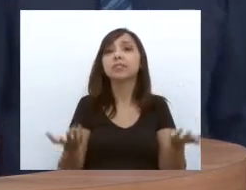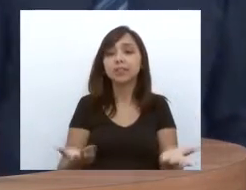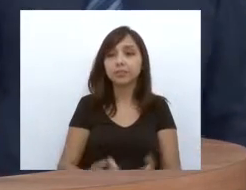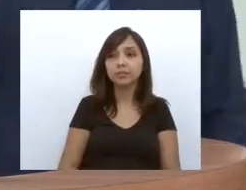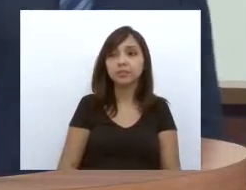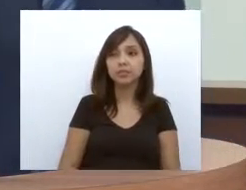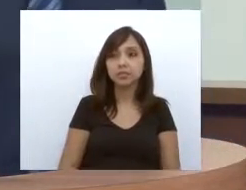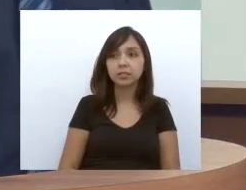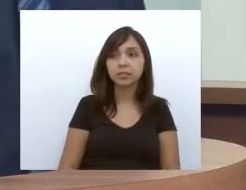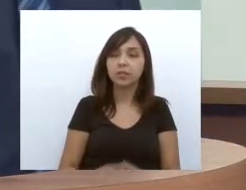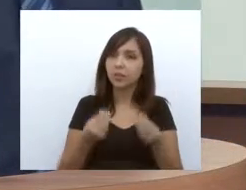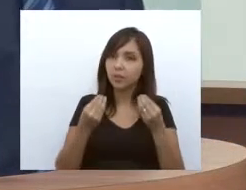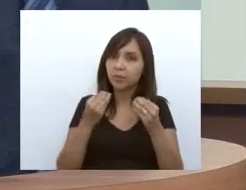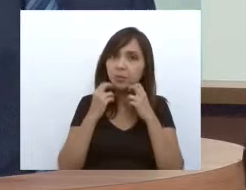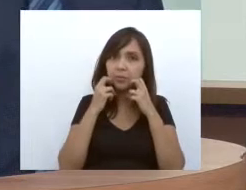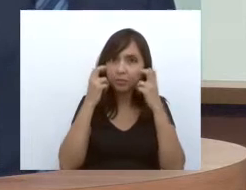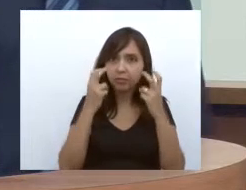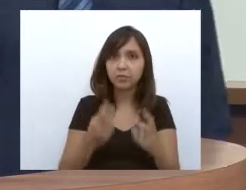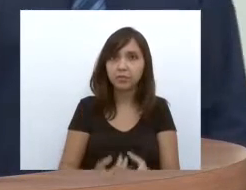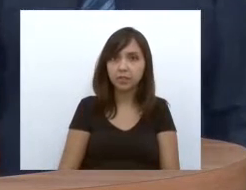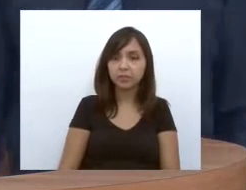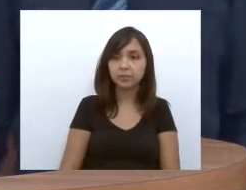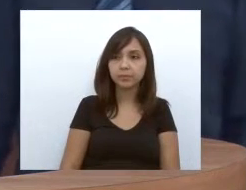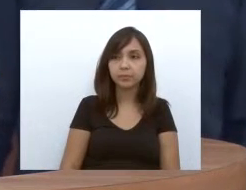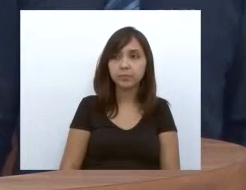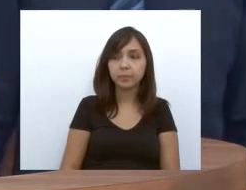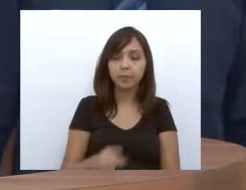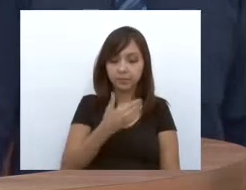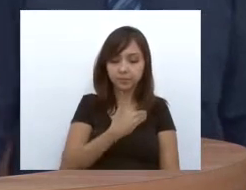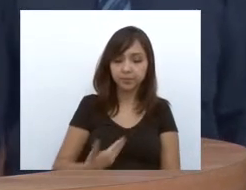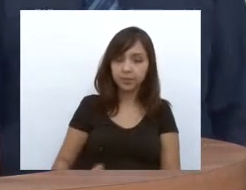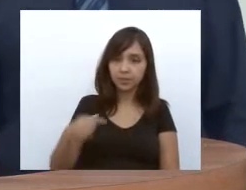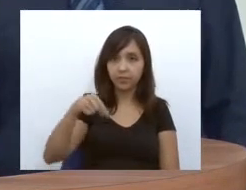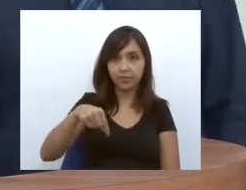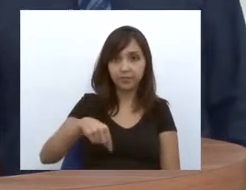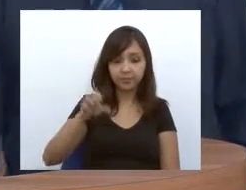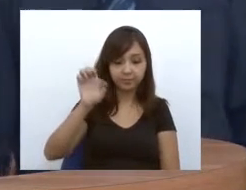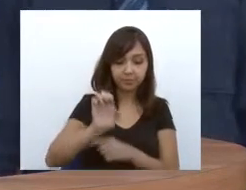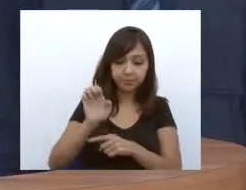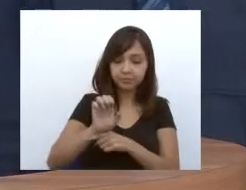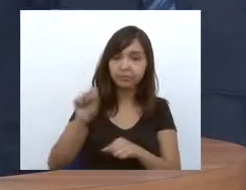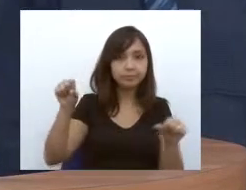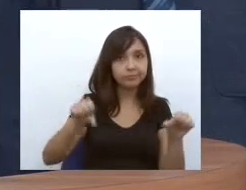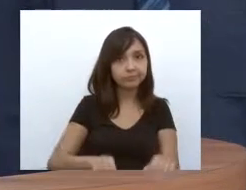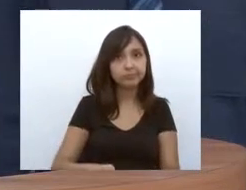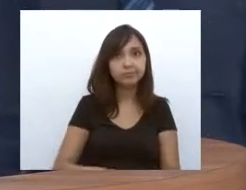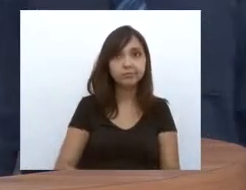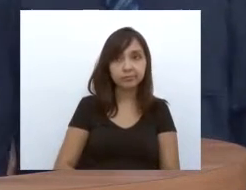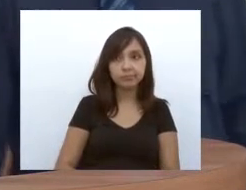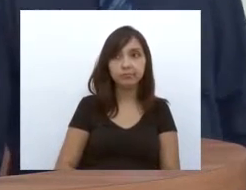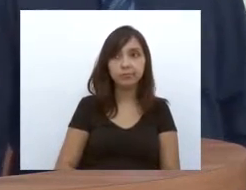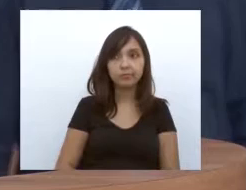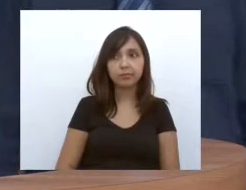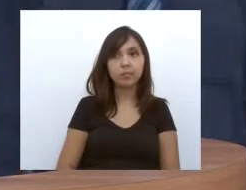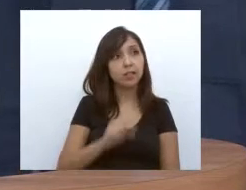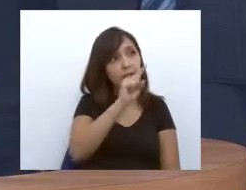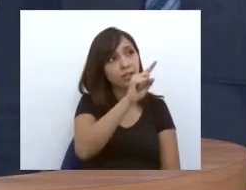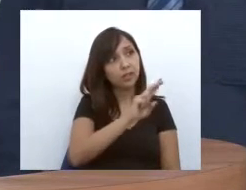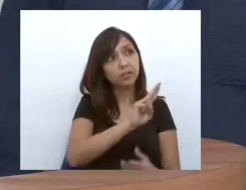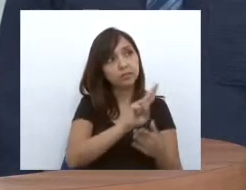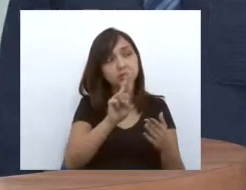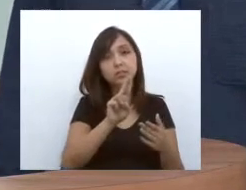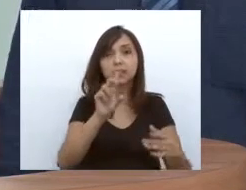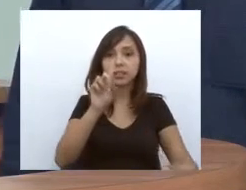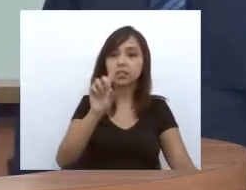É vergonhoso, presidente, o que esse governo do estado faz. É vergonhoso, como está ali escrito ali. É